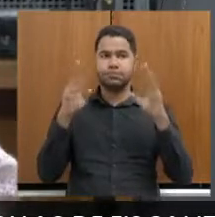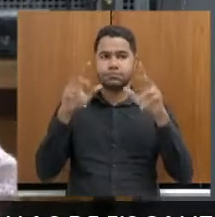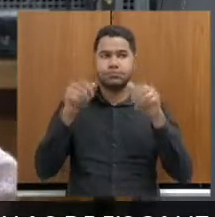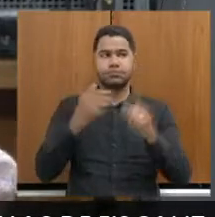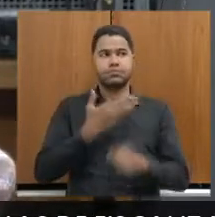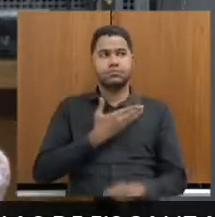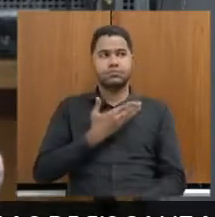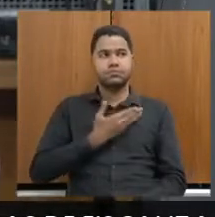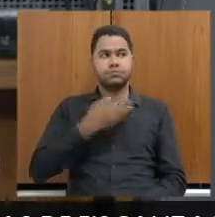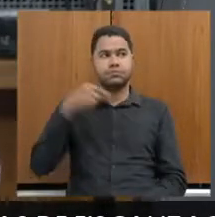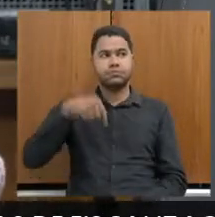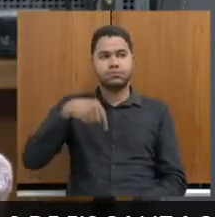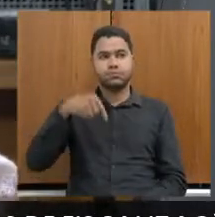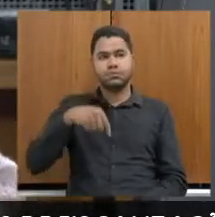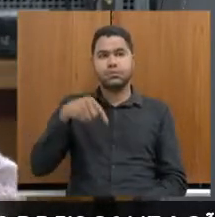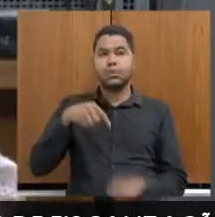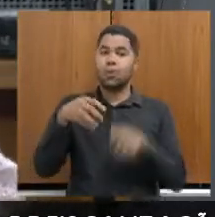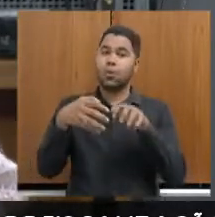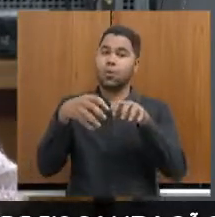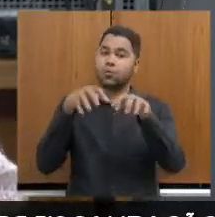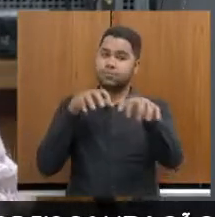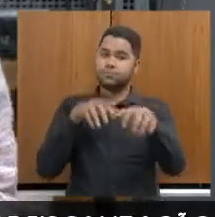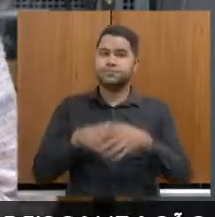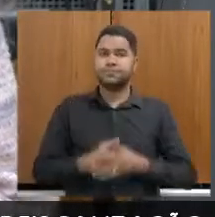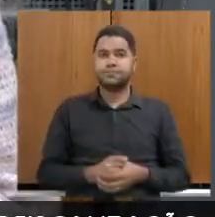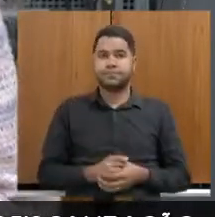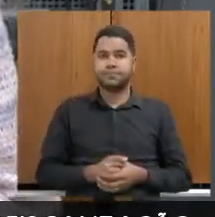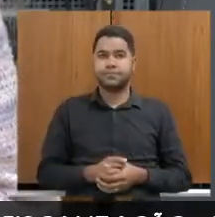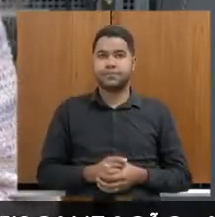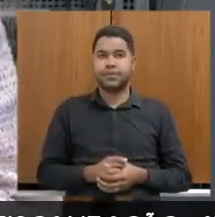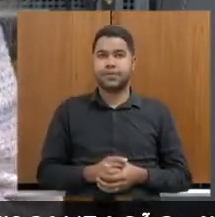colegas que estão aqui ou remotamente secretário